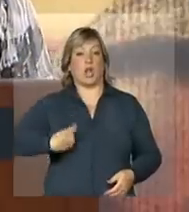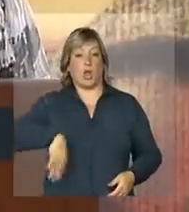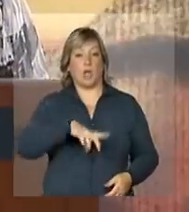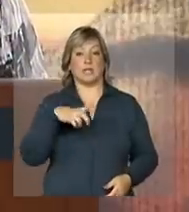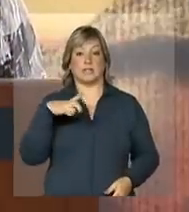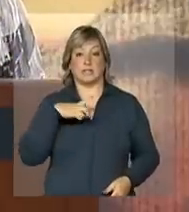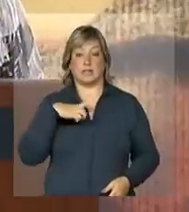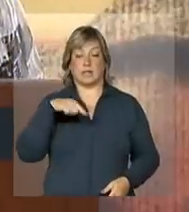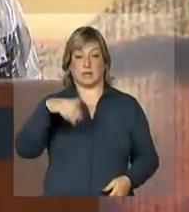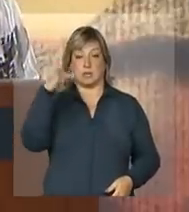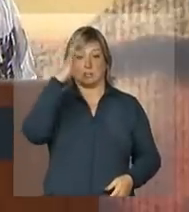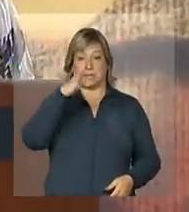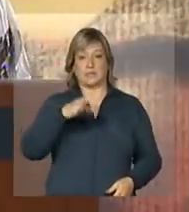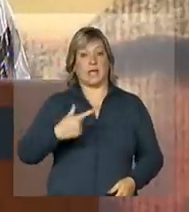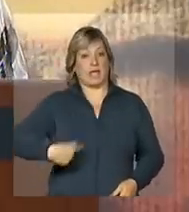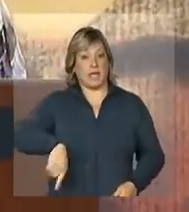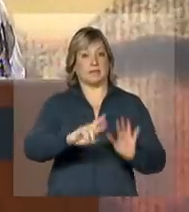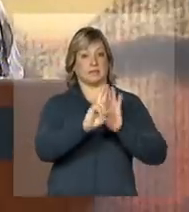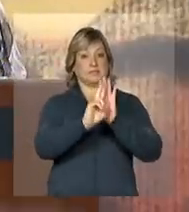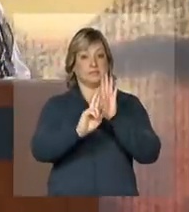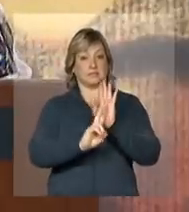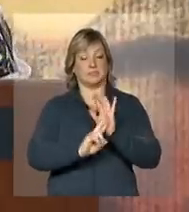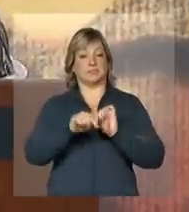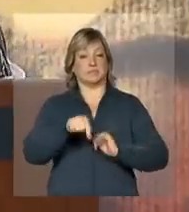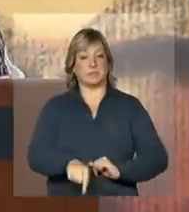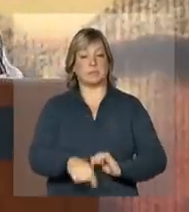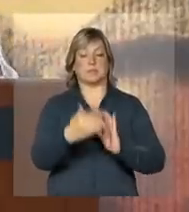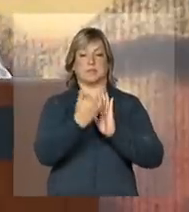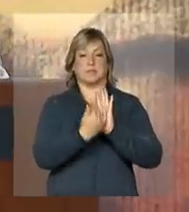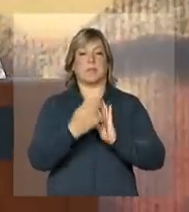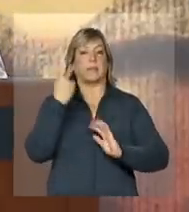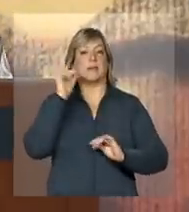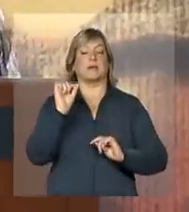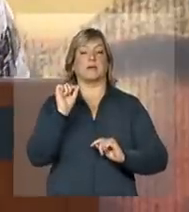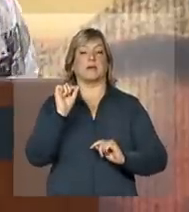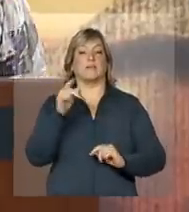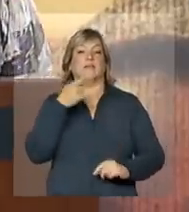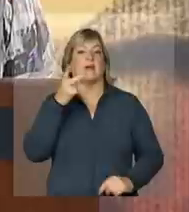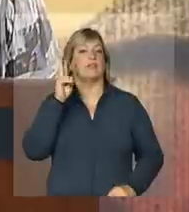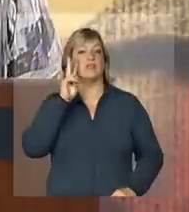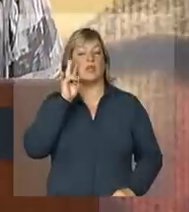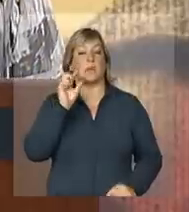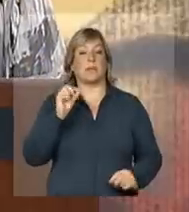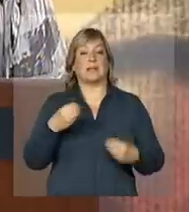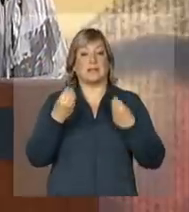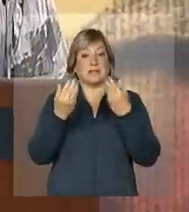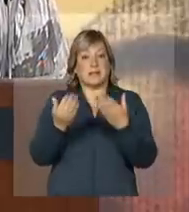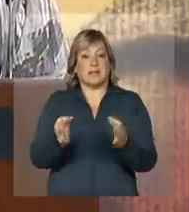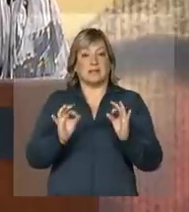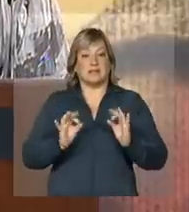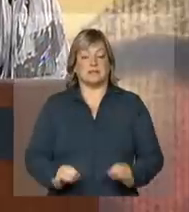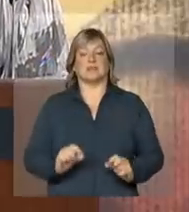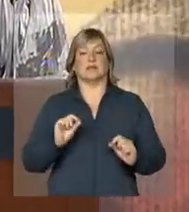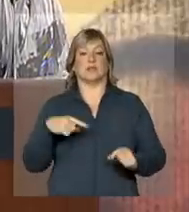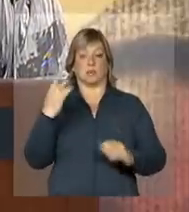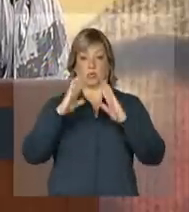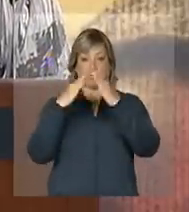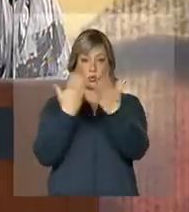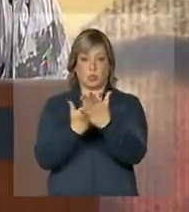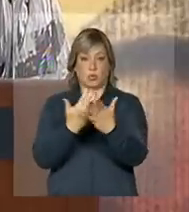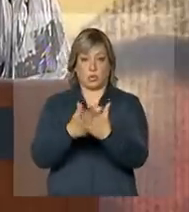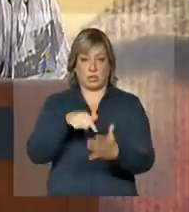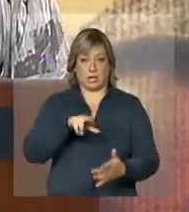Brasil essas diretrizes que visam assegurar que as escolas quilombolas que